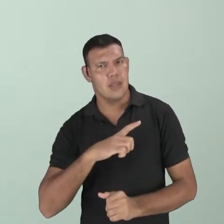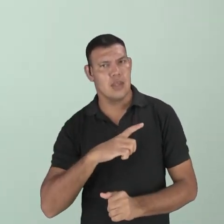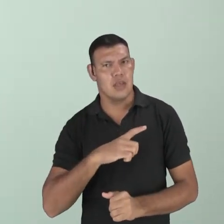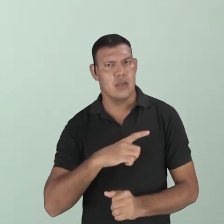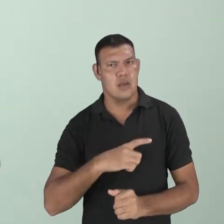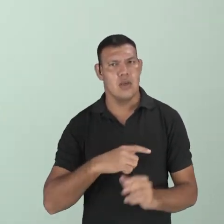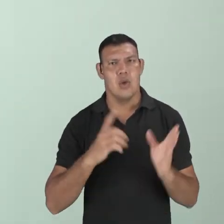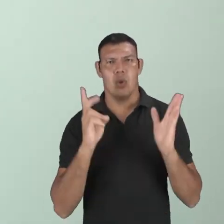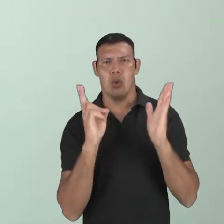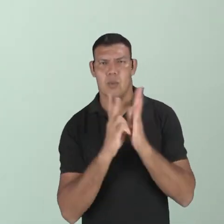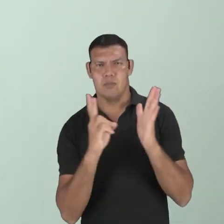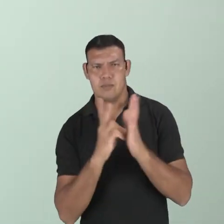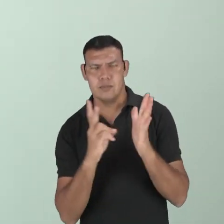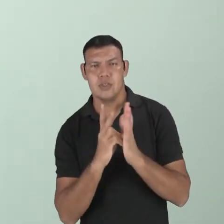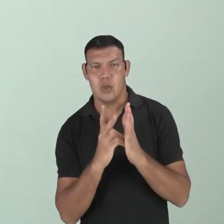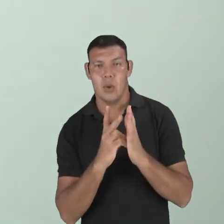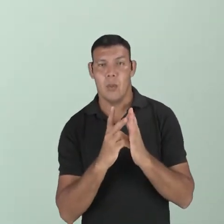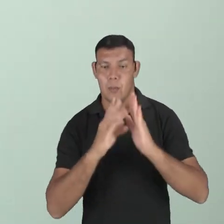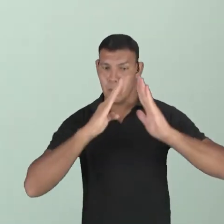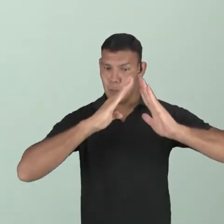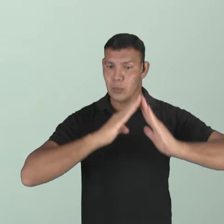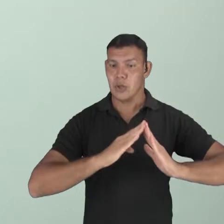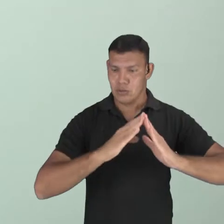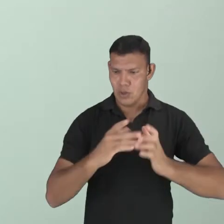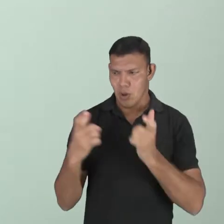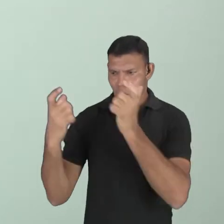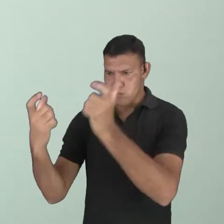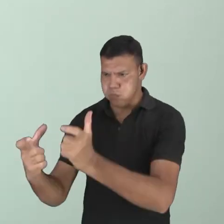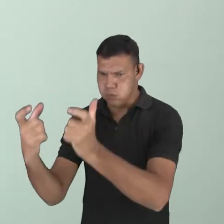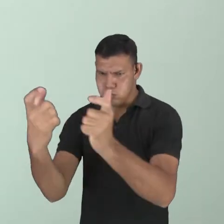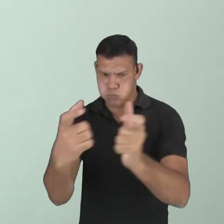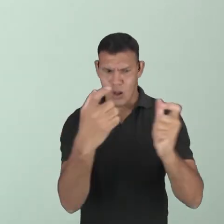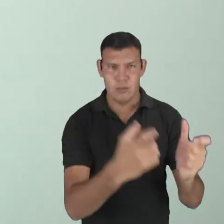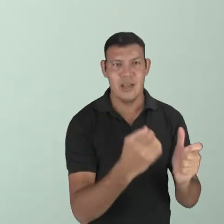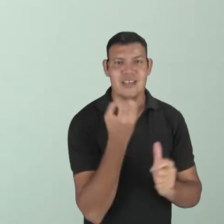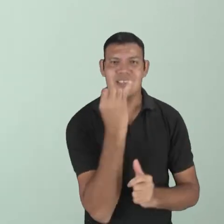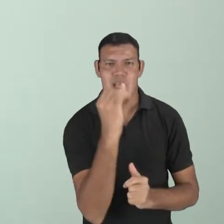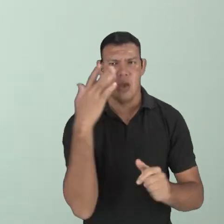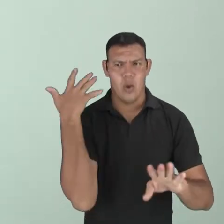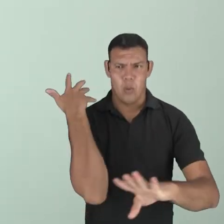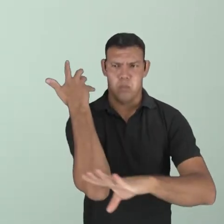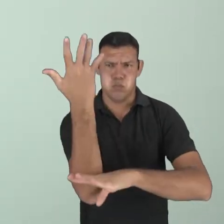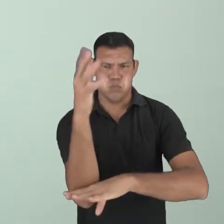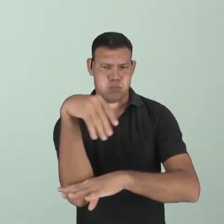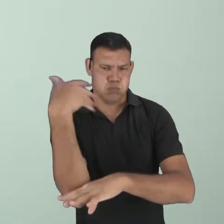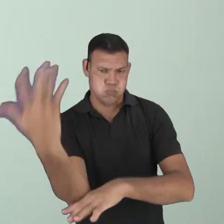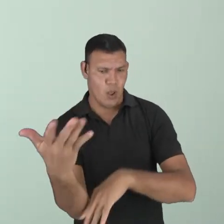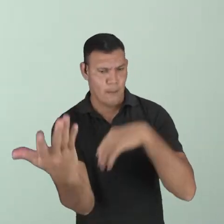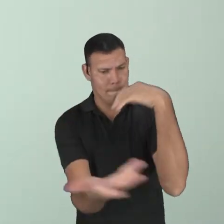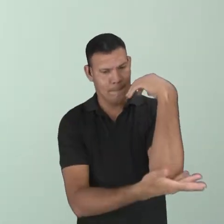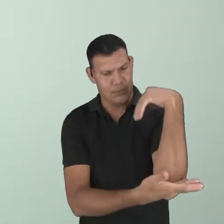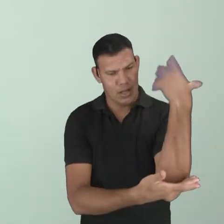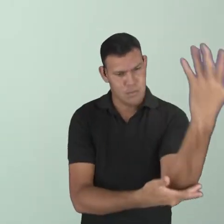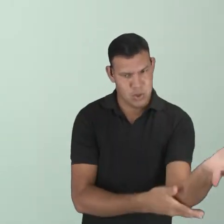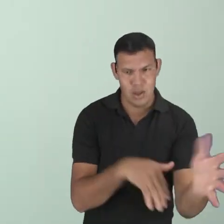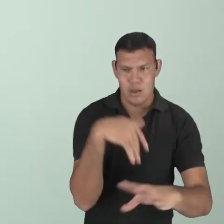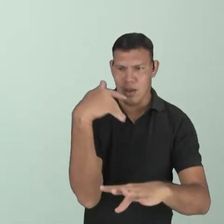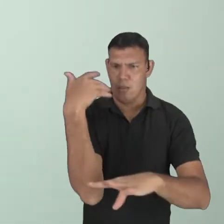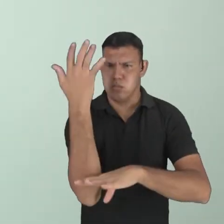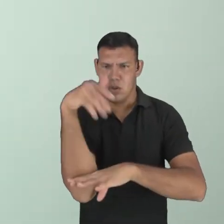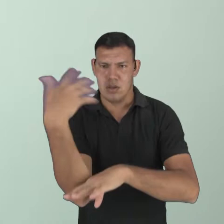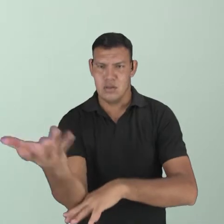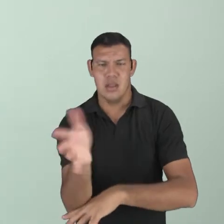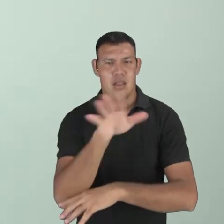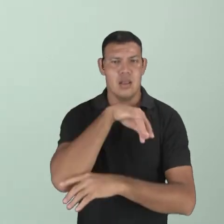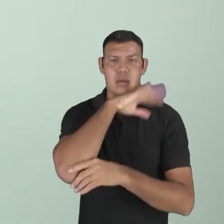muitos indígenas vivem dentro dessa reserva. Se essa reserva ela for desmatada, a biodiversidade sumir, como que essa